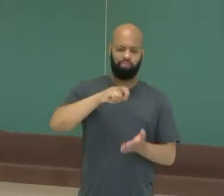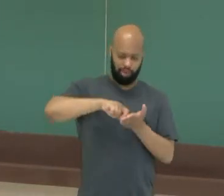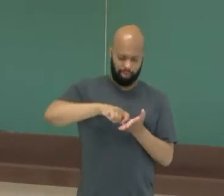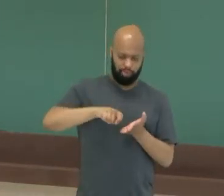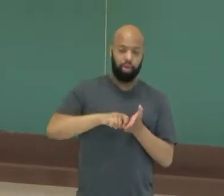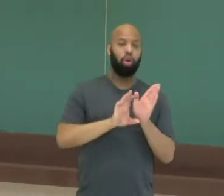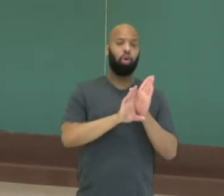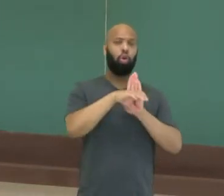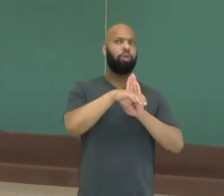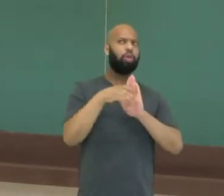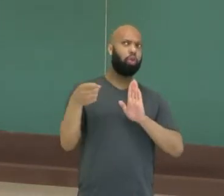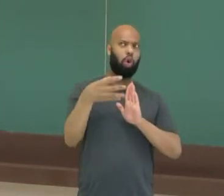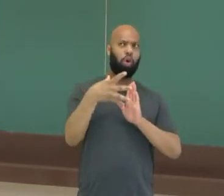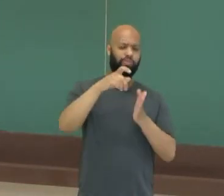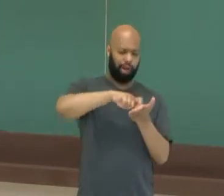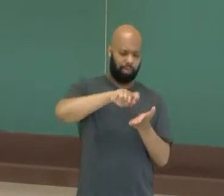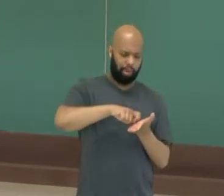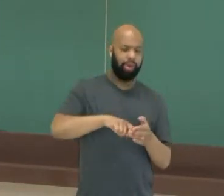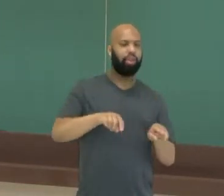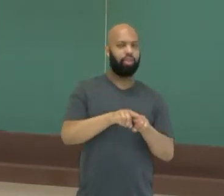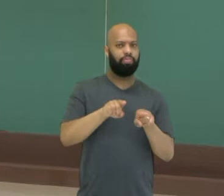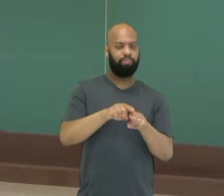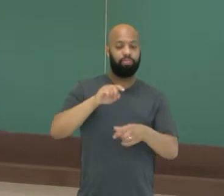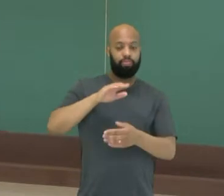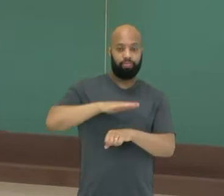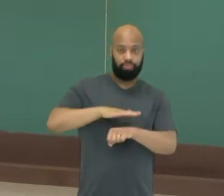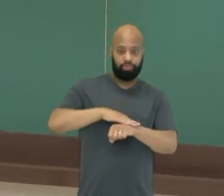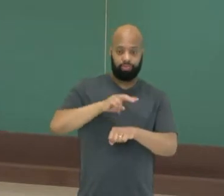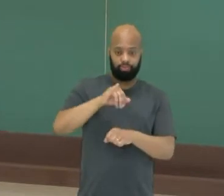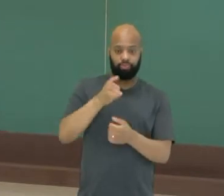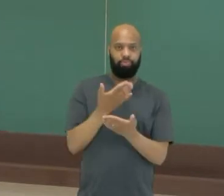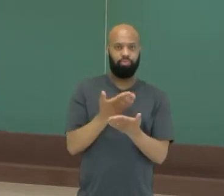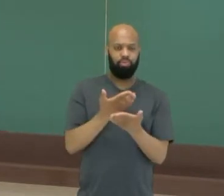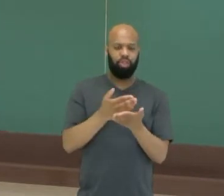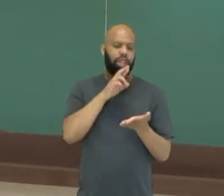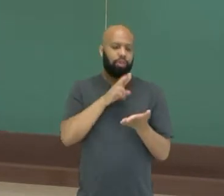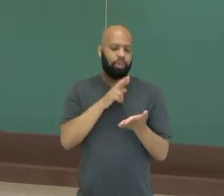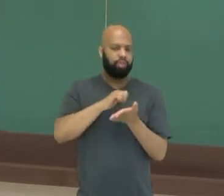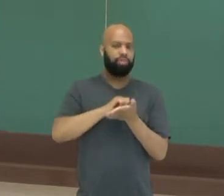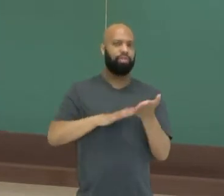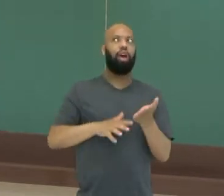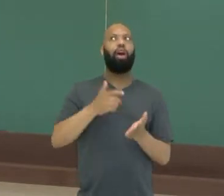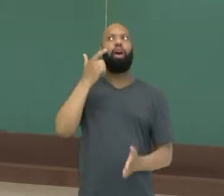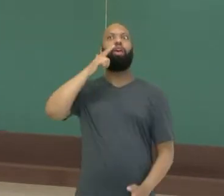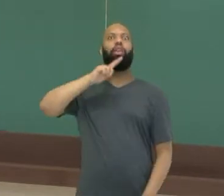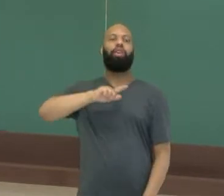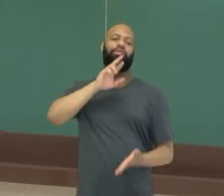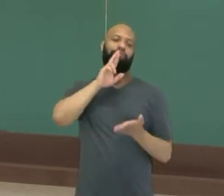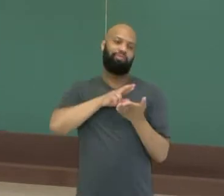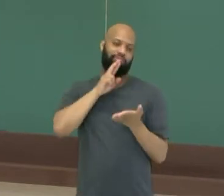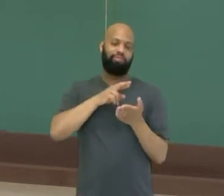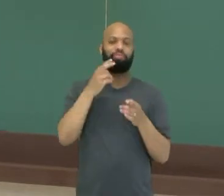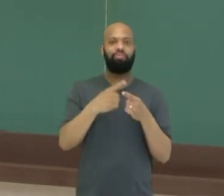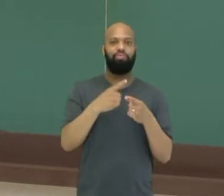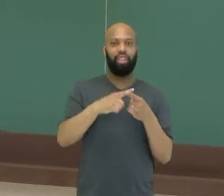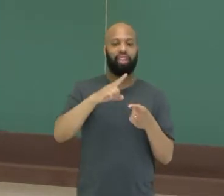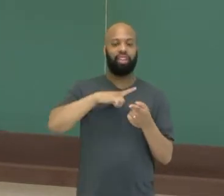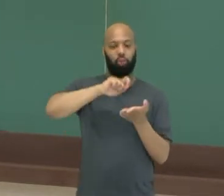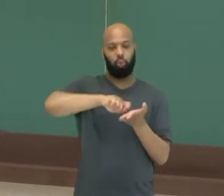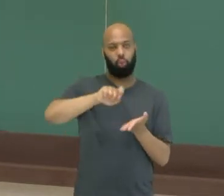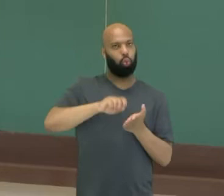vão te auxiliar nos estudos, na hora que você vai fazer as atividades e até na hora de fazer as avaliações. Então vamos